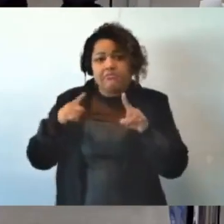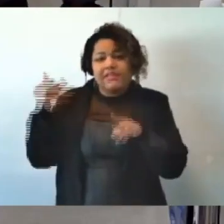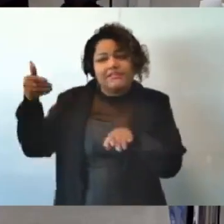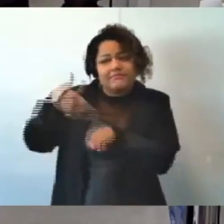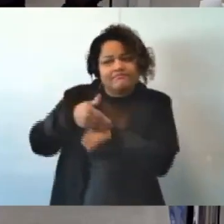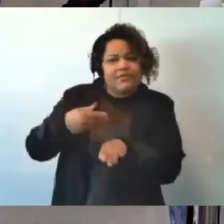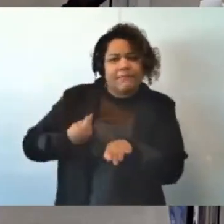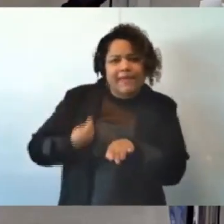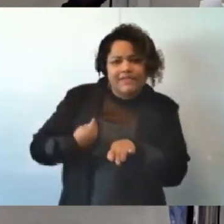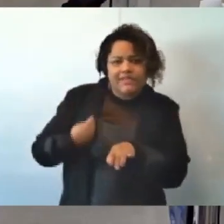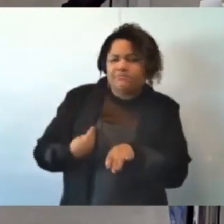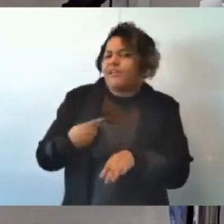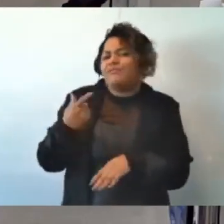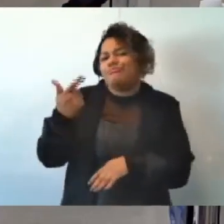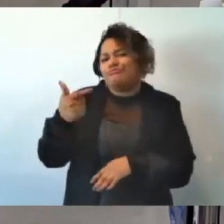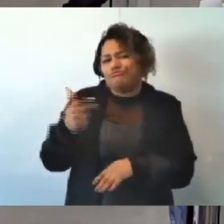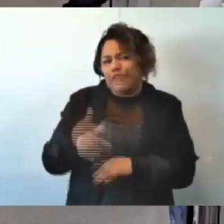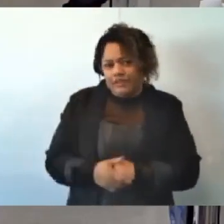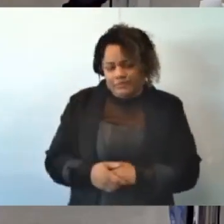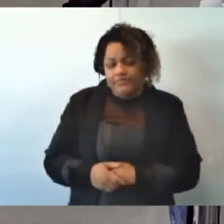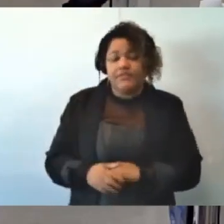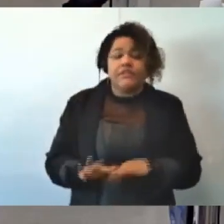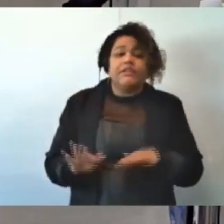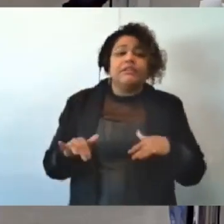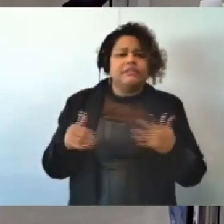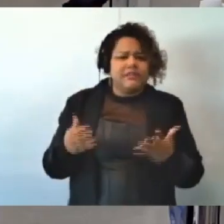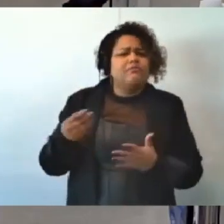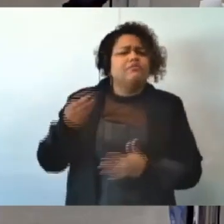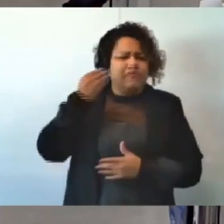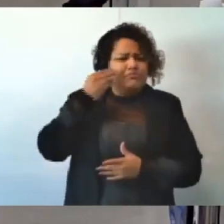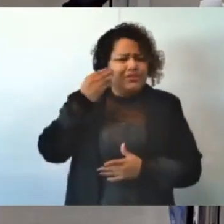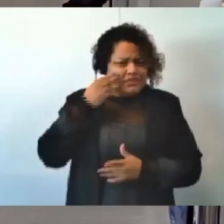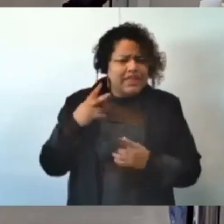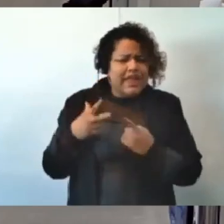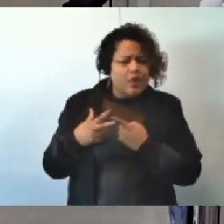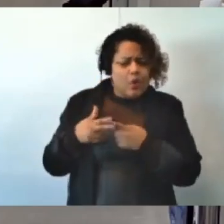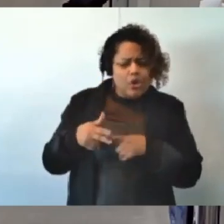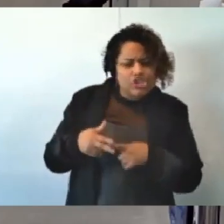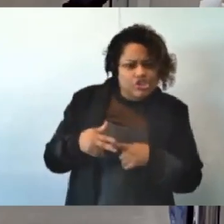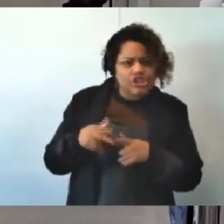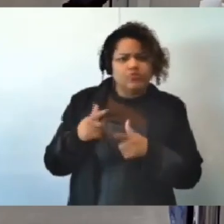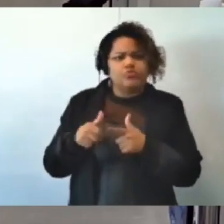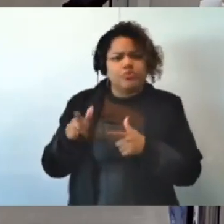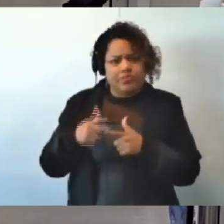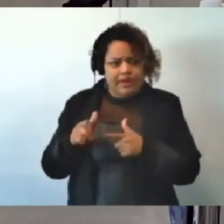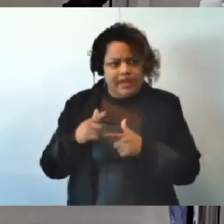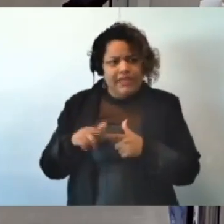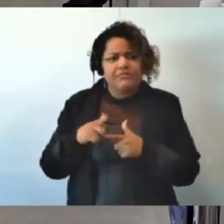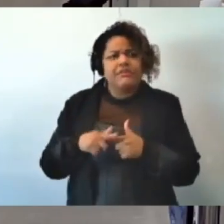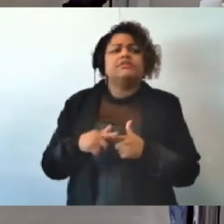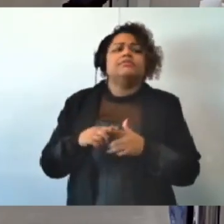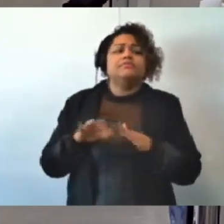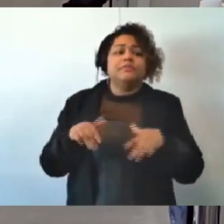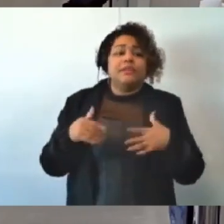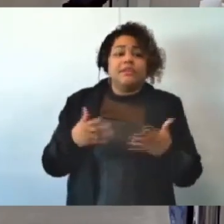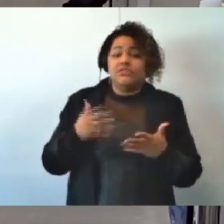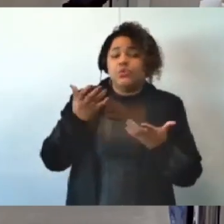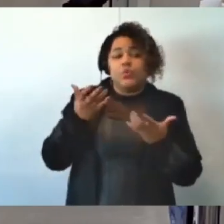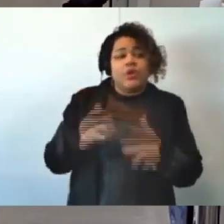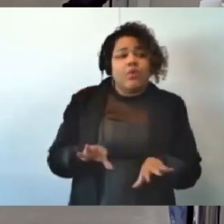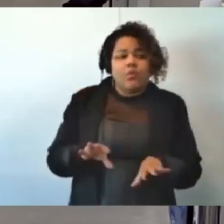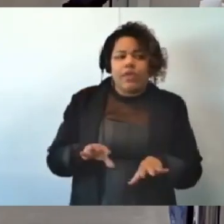isso, vão tentar corrigir o que não está legal. A gente não quer bloquear a rua.